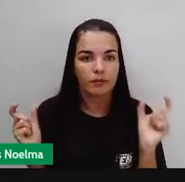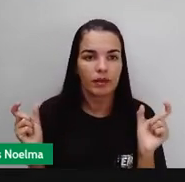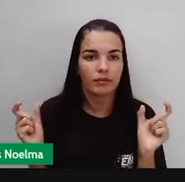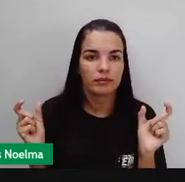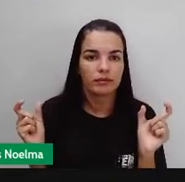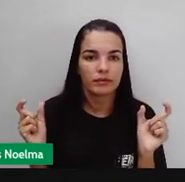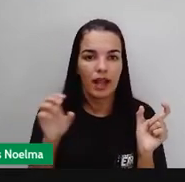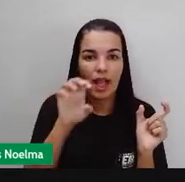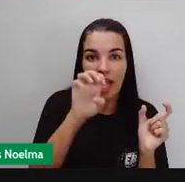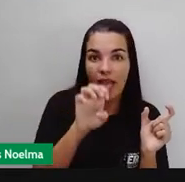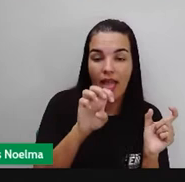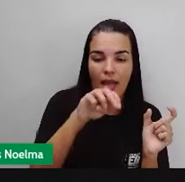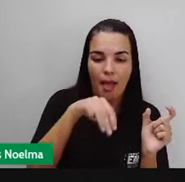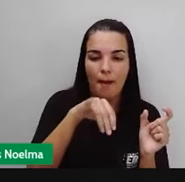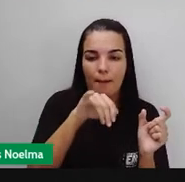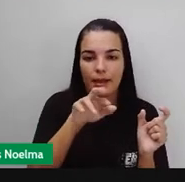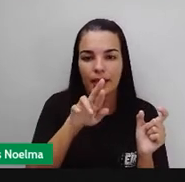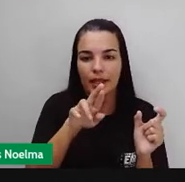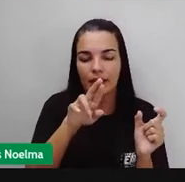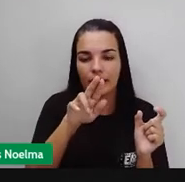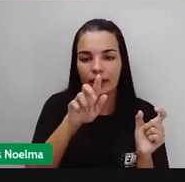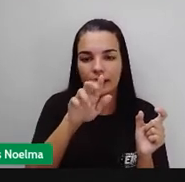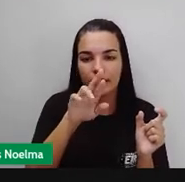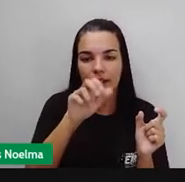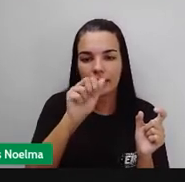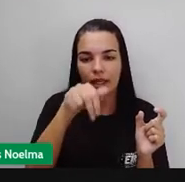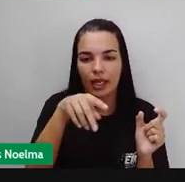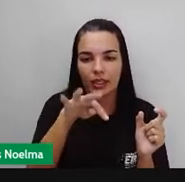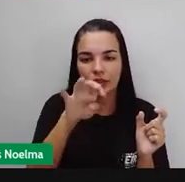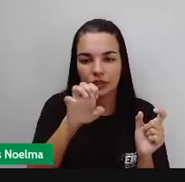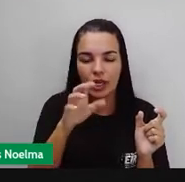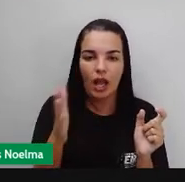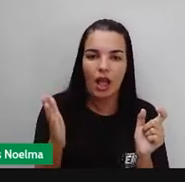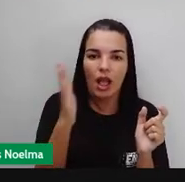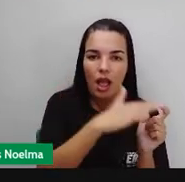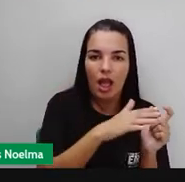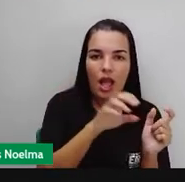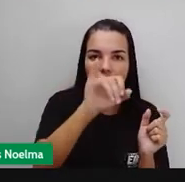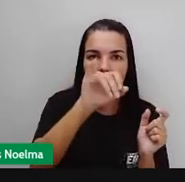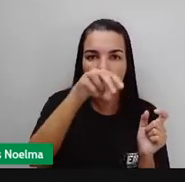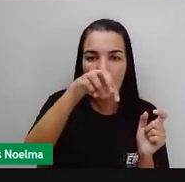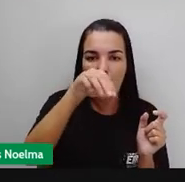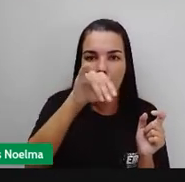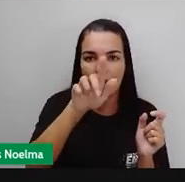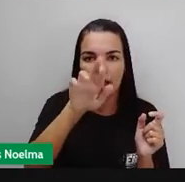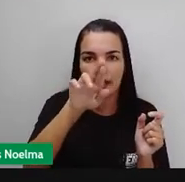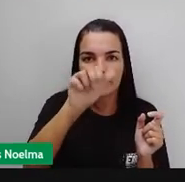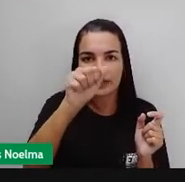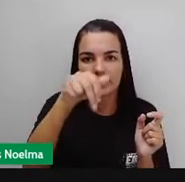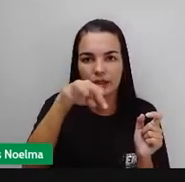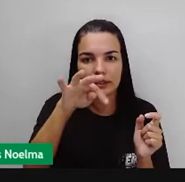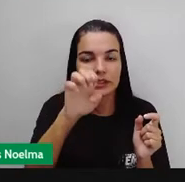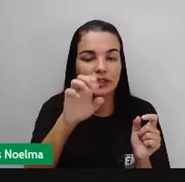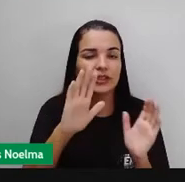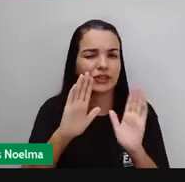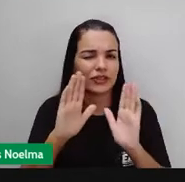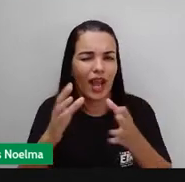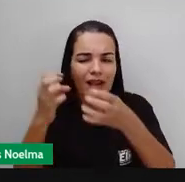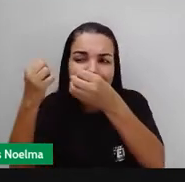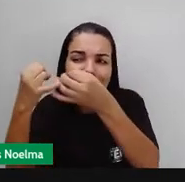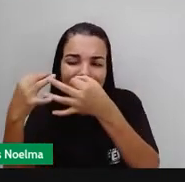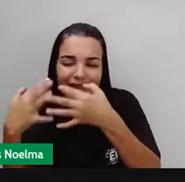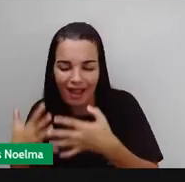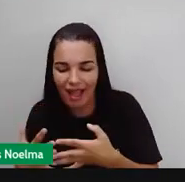migrante aí com E ou imigrante com I? Quem consegue descobrir essa diferença? A Pró já disse aí logo no